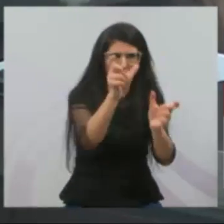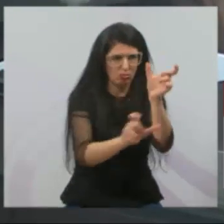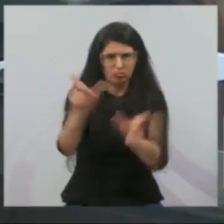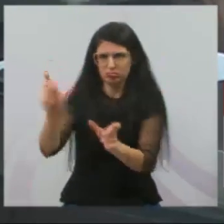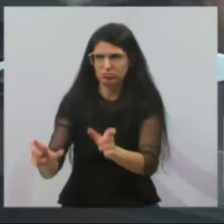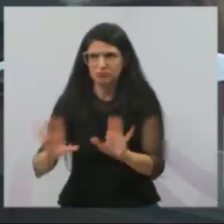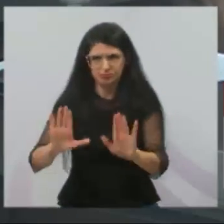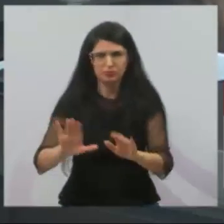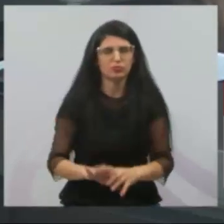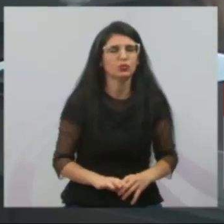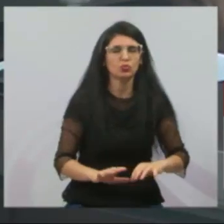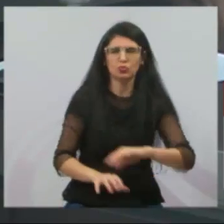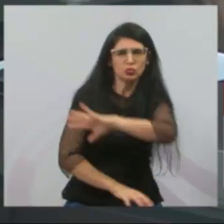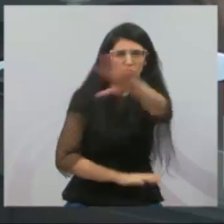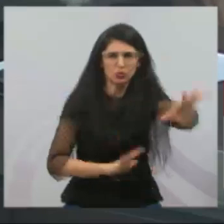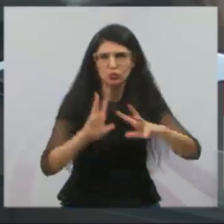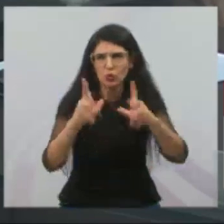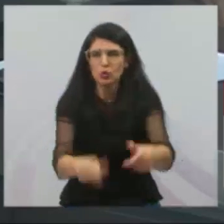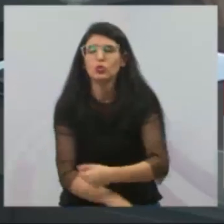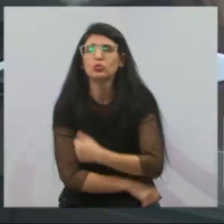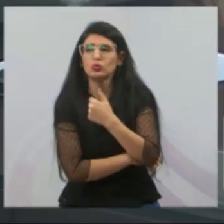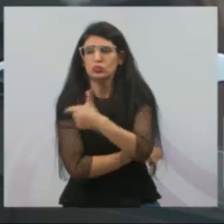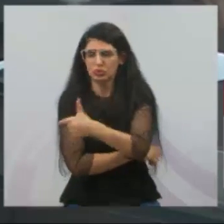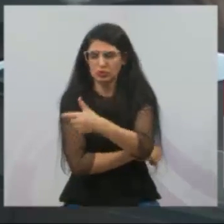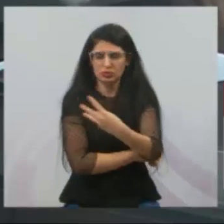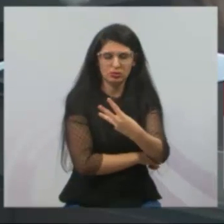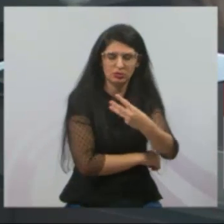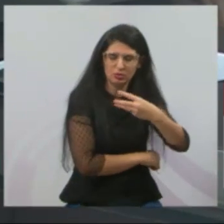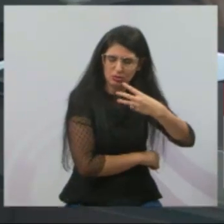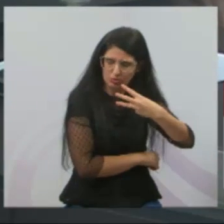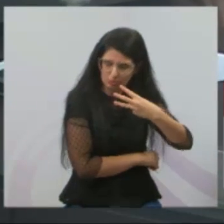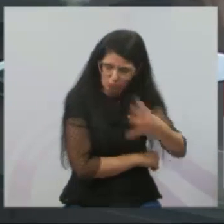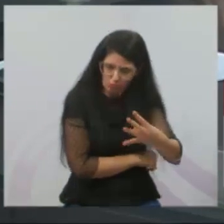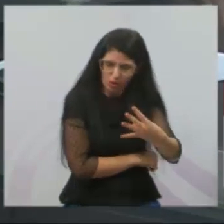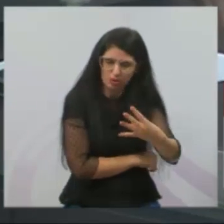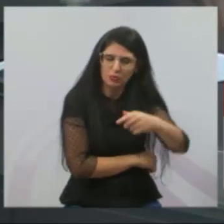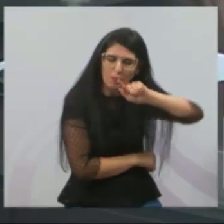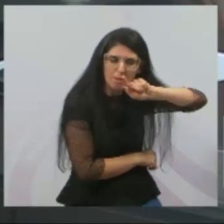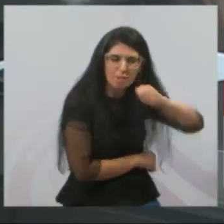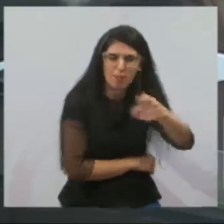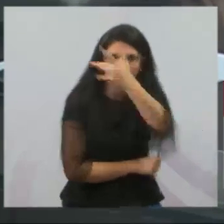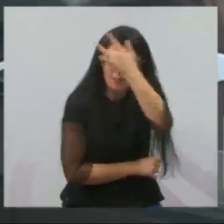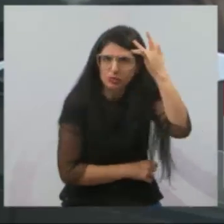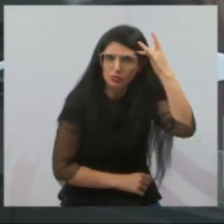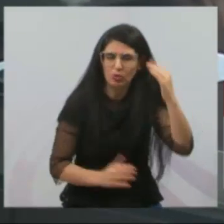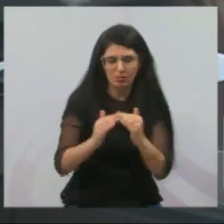a vida de 234 mil habitantes aqui de Jacareí.